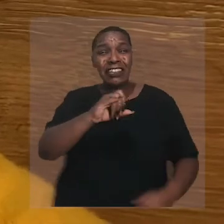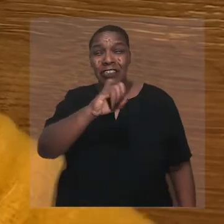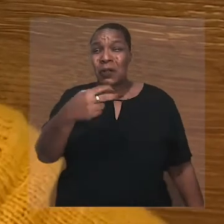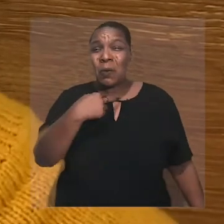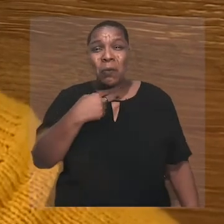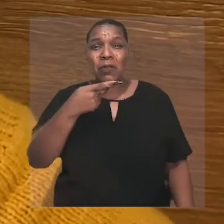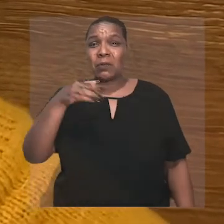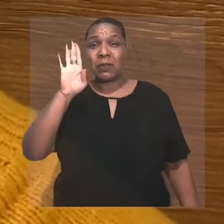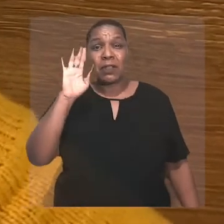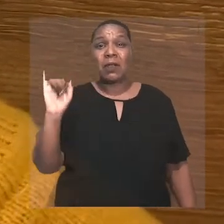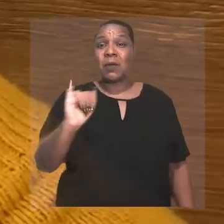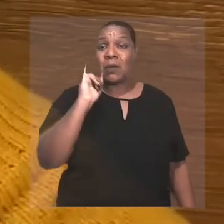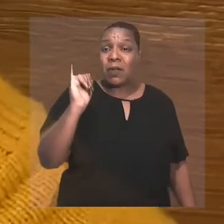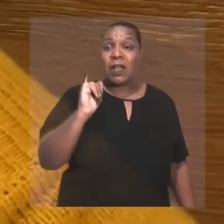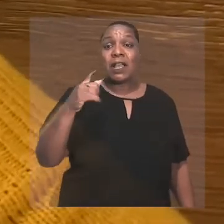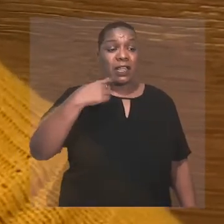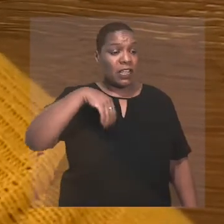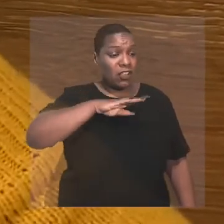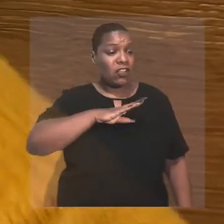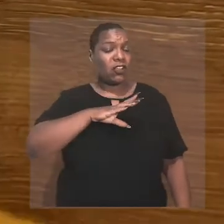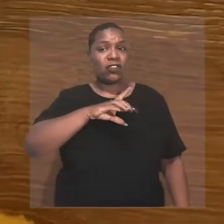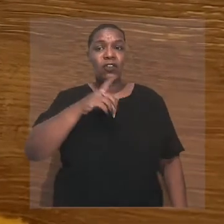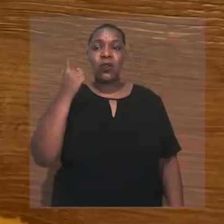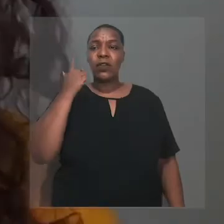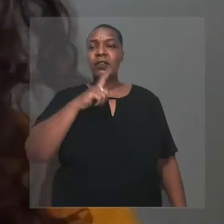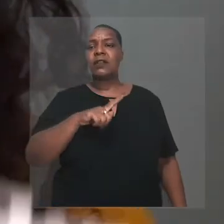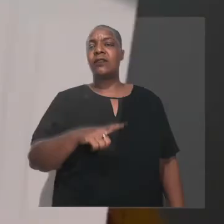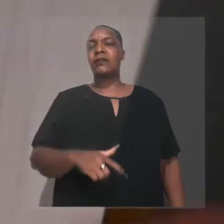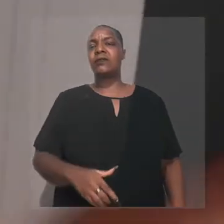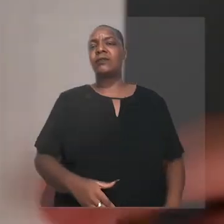prometer. O corpo da gente é muito frágil.